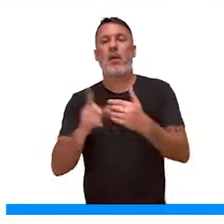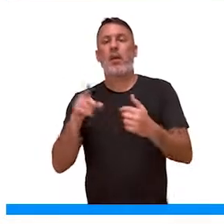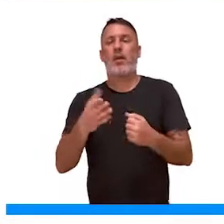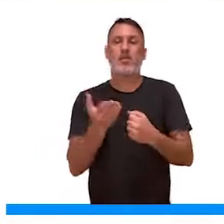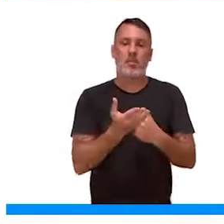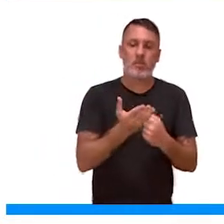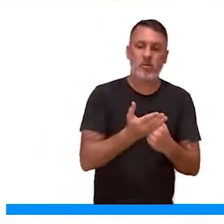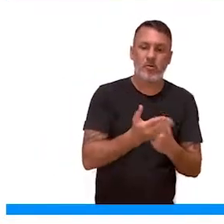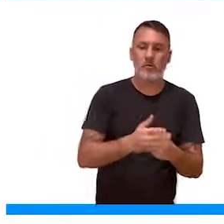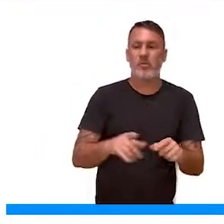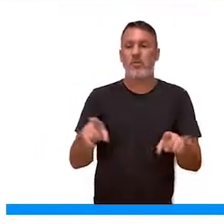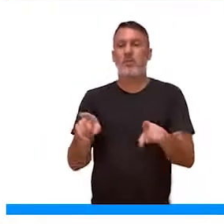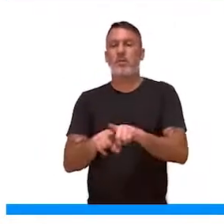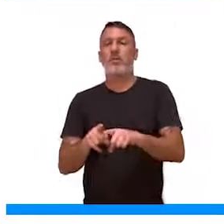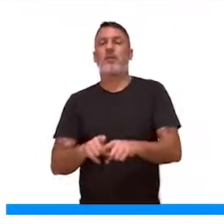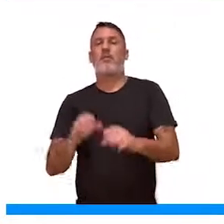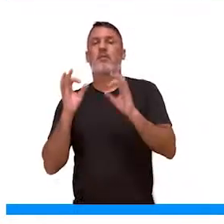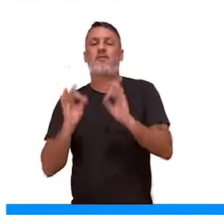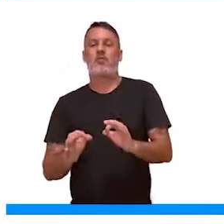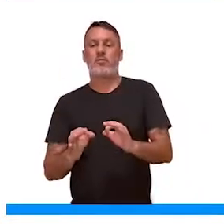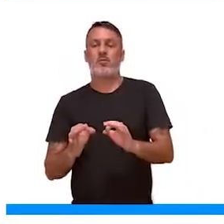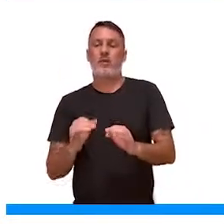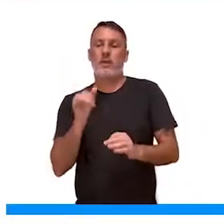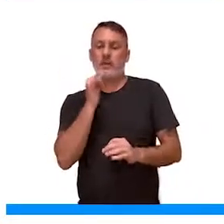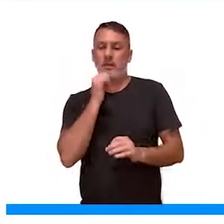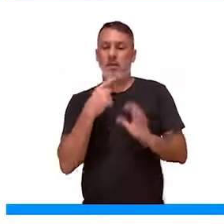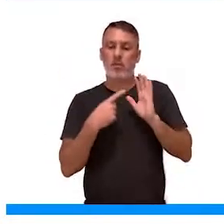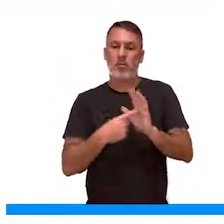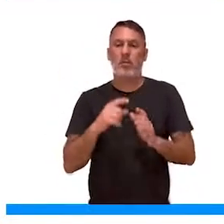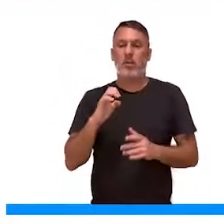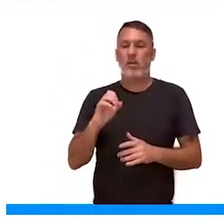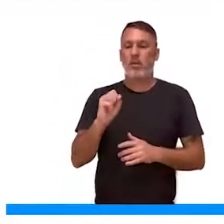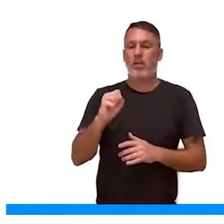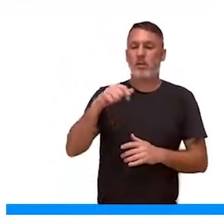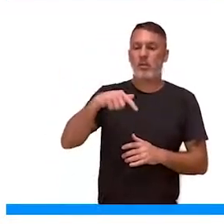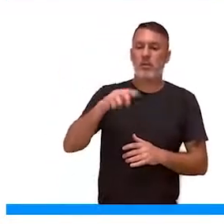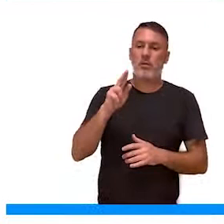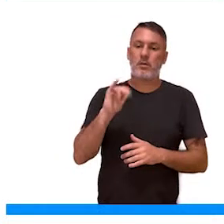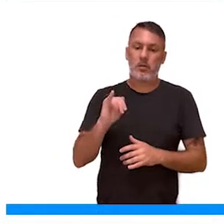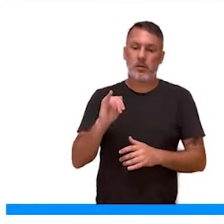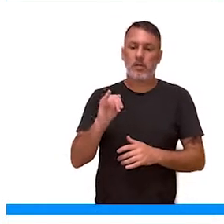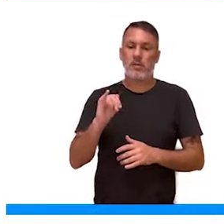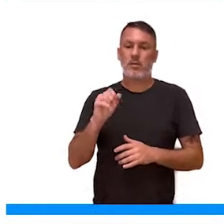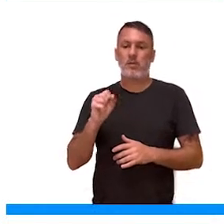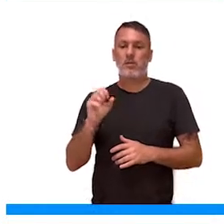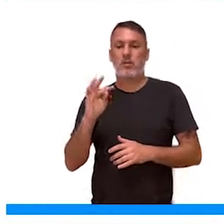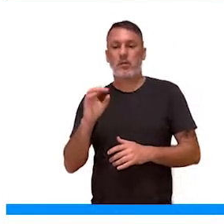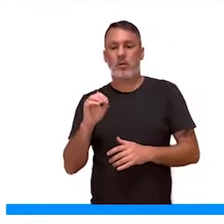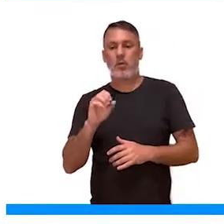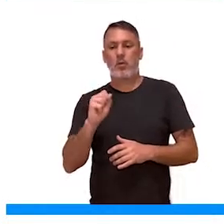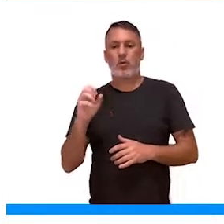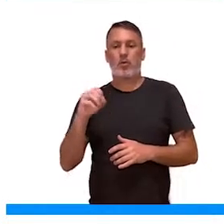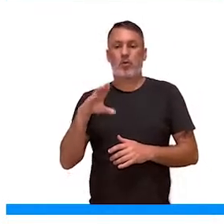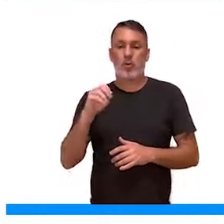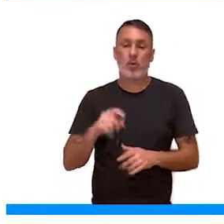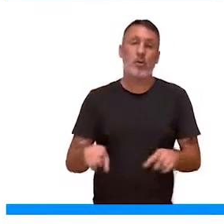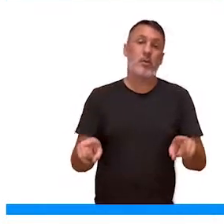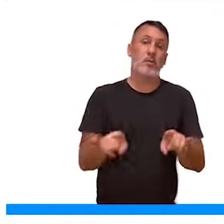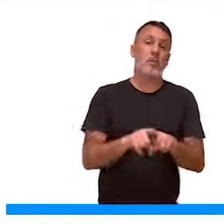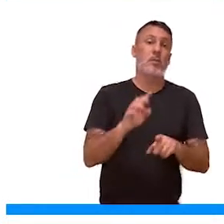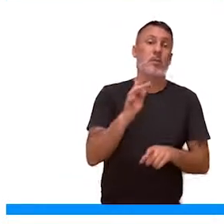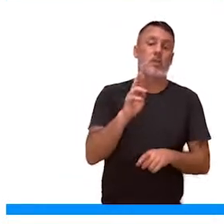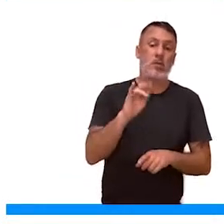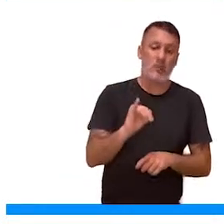é o hospedeiro intermediário, e o hospedeiro definitivo. Os exemplos, o esquistossomo, que eu falei para vocês da